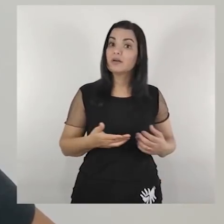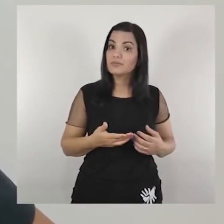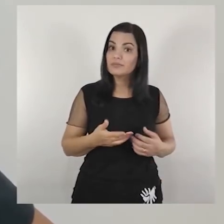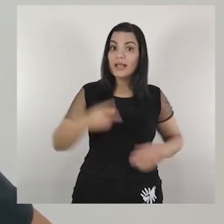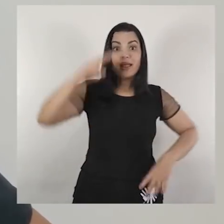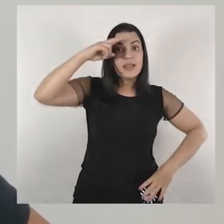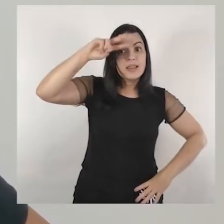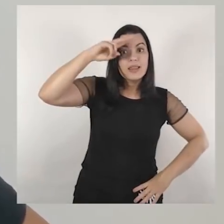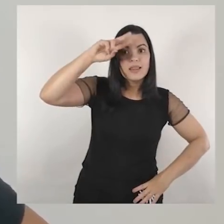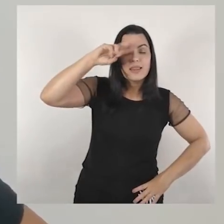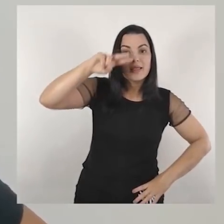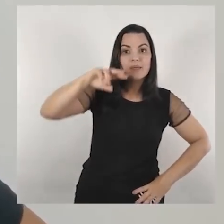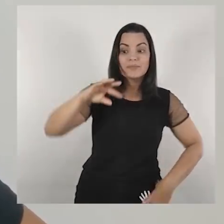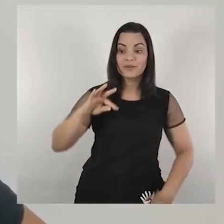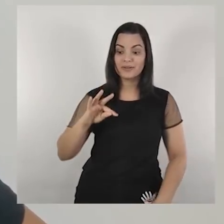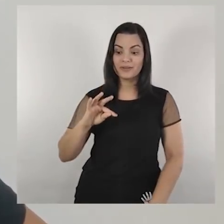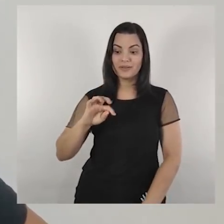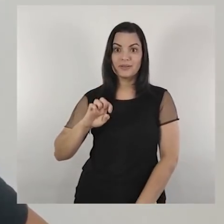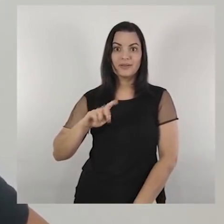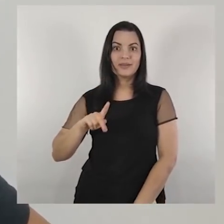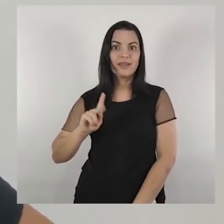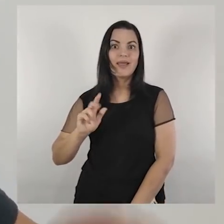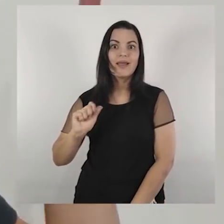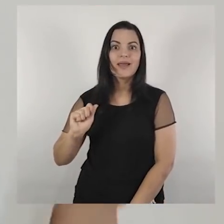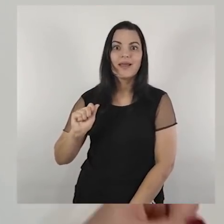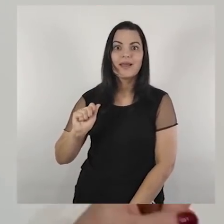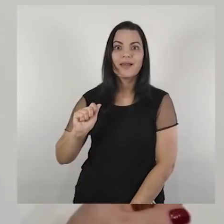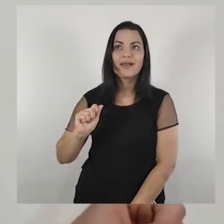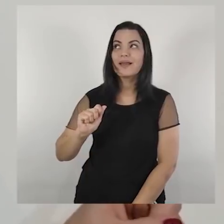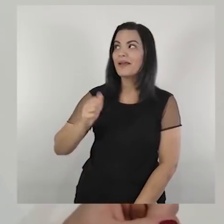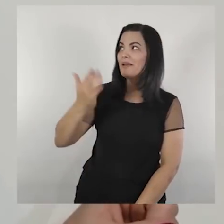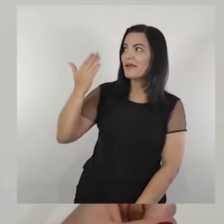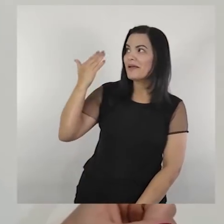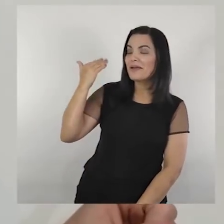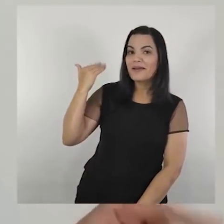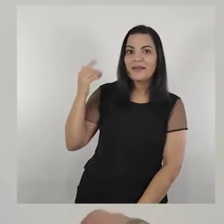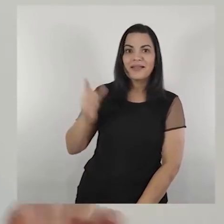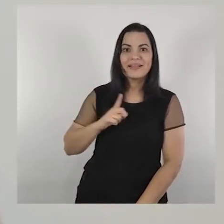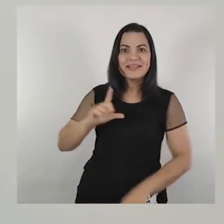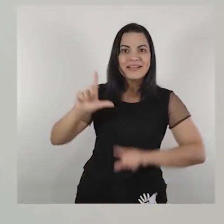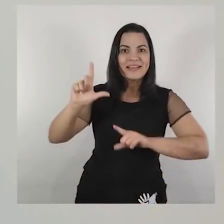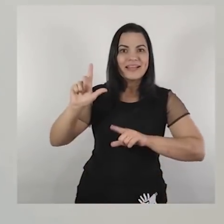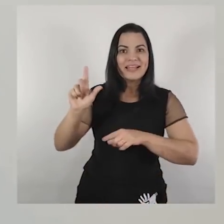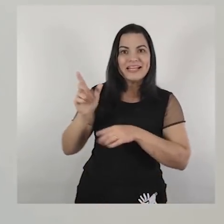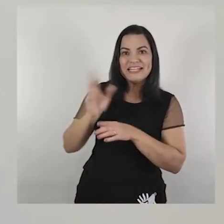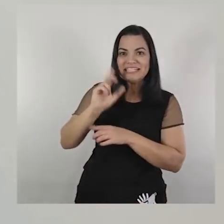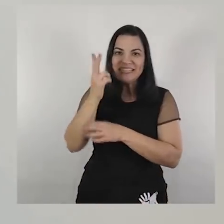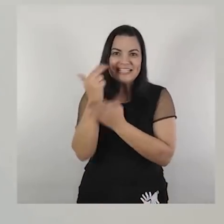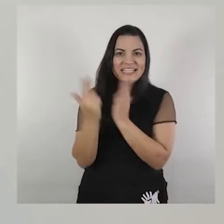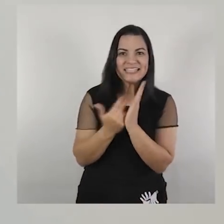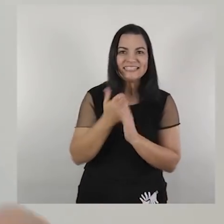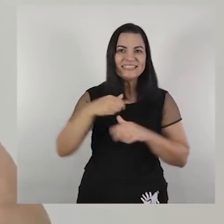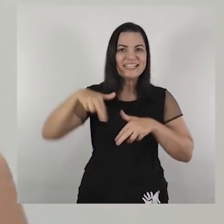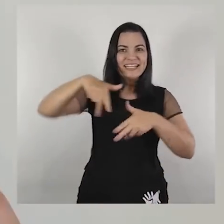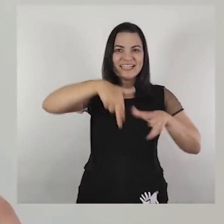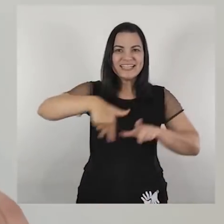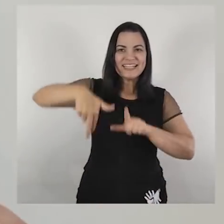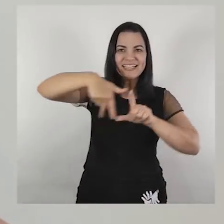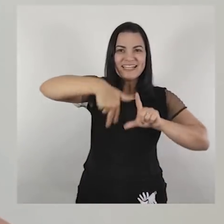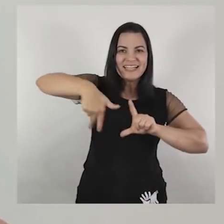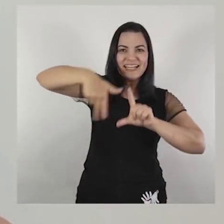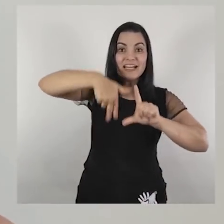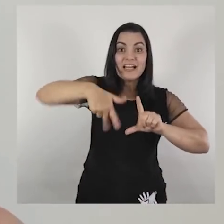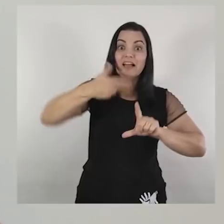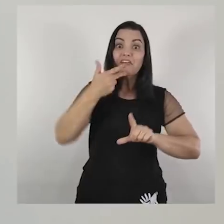Vocês lembram daquele episódio da Teca que passou no programa Saberes em Casa? Que ela fala que cada pessoa tem um tom único